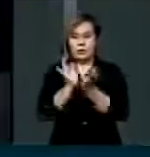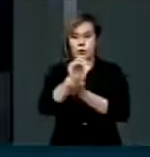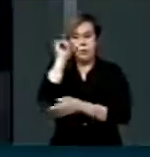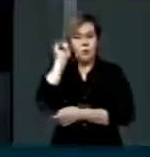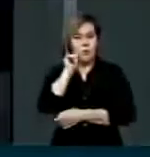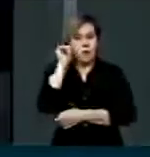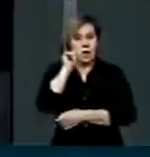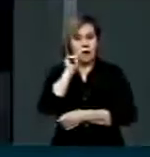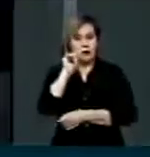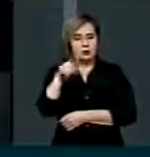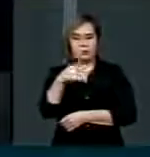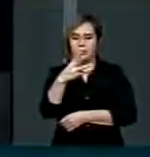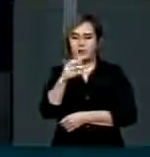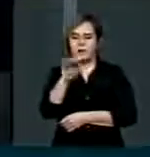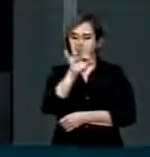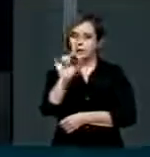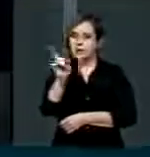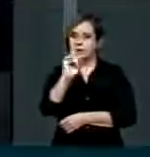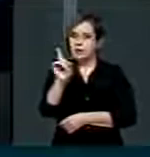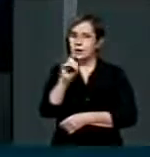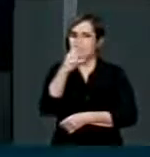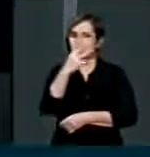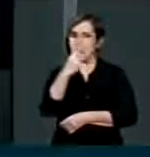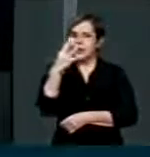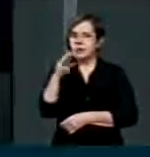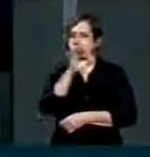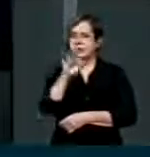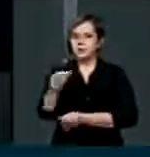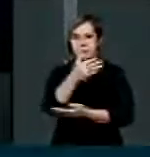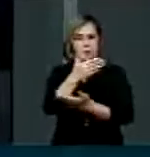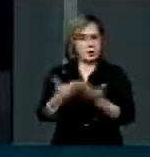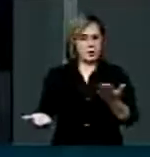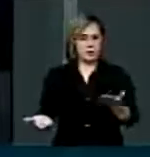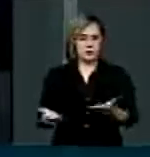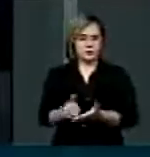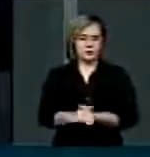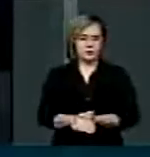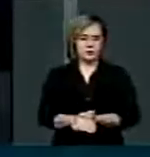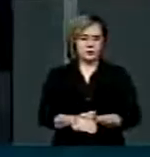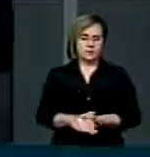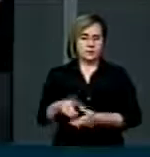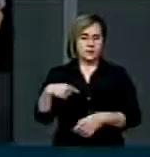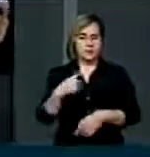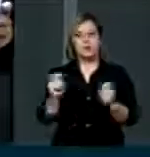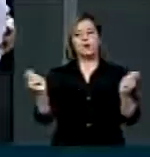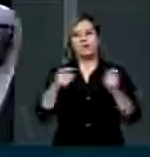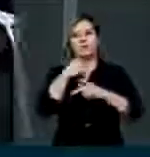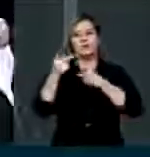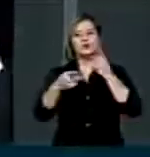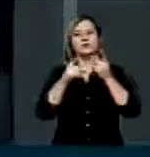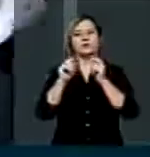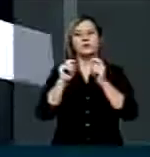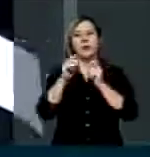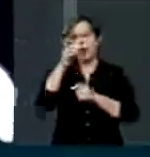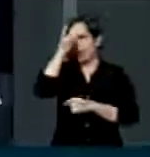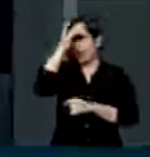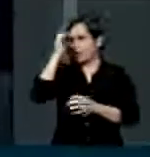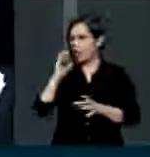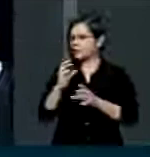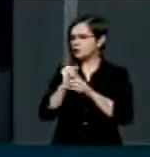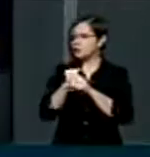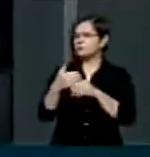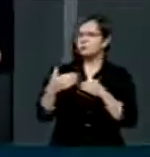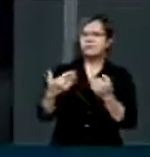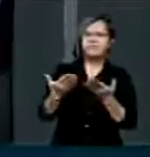não é 40%, é 44%. E nós podemos dizer que a lógica que